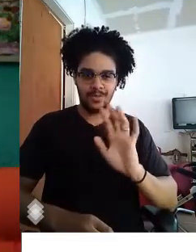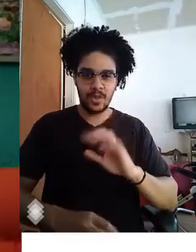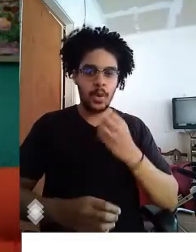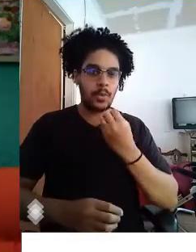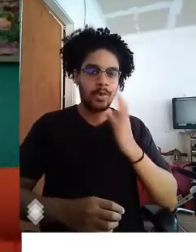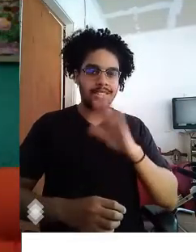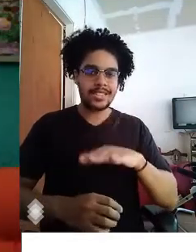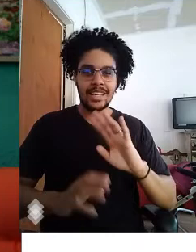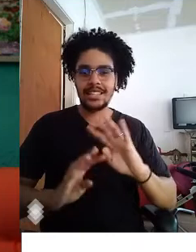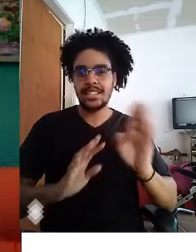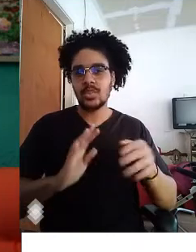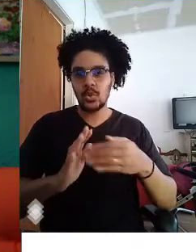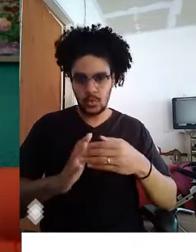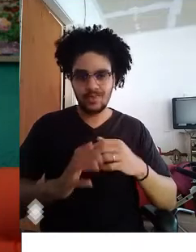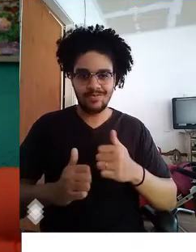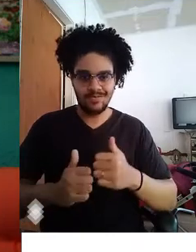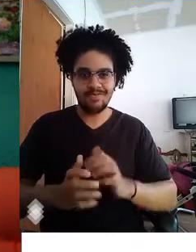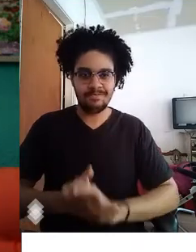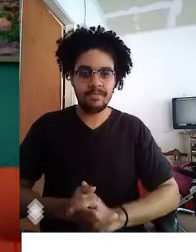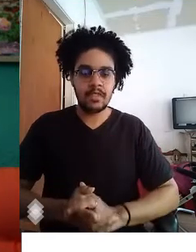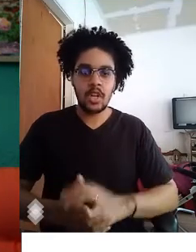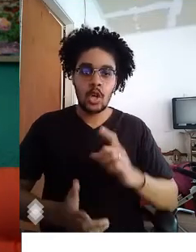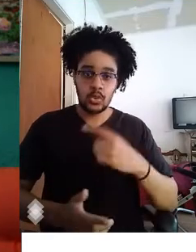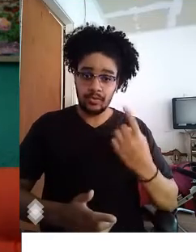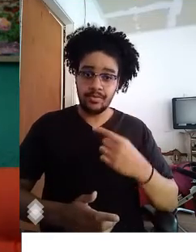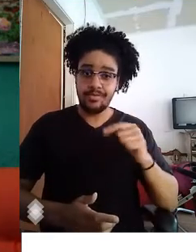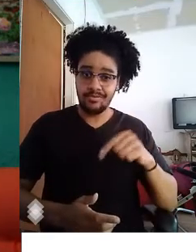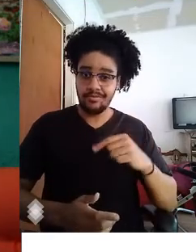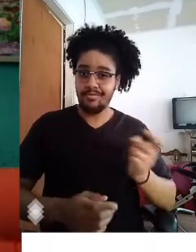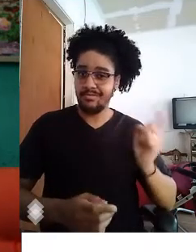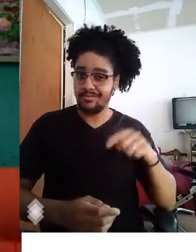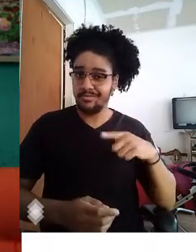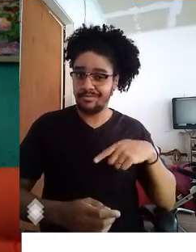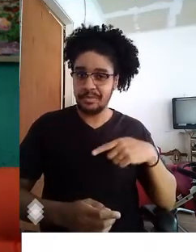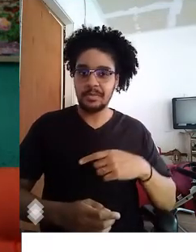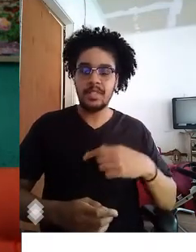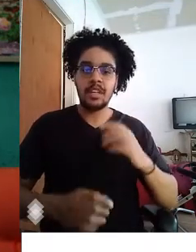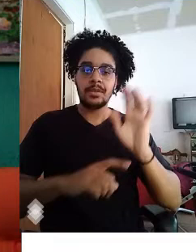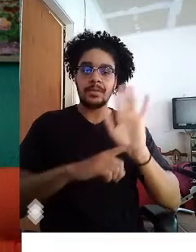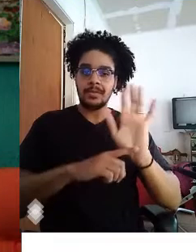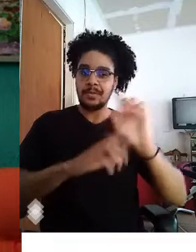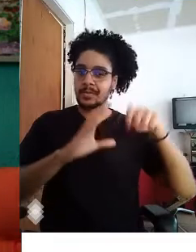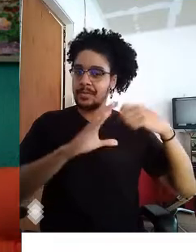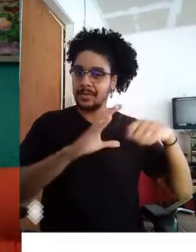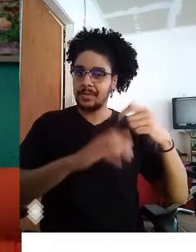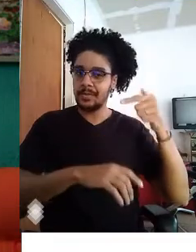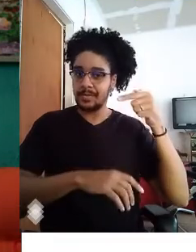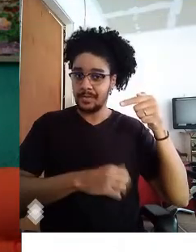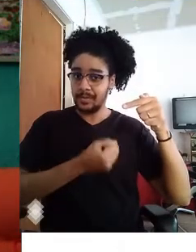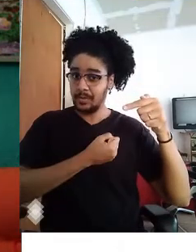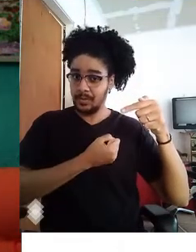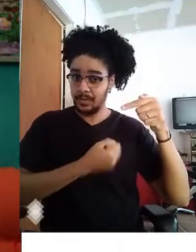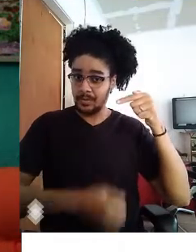Olá, boa tarde a todas e boa tarde a todos. Estamos aqui de volta para gravar o nosso vídeo de número